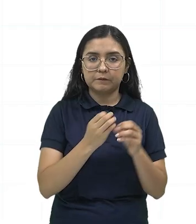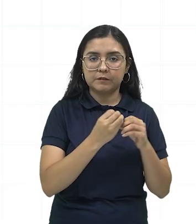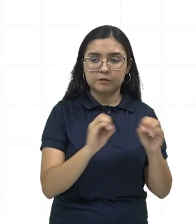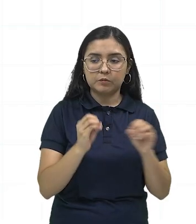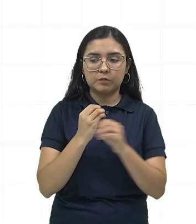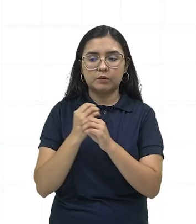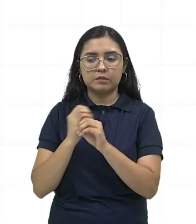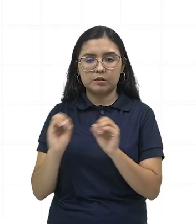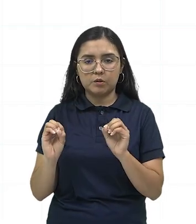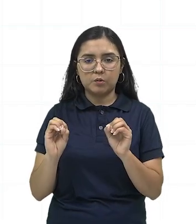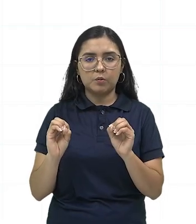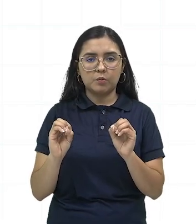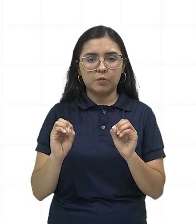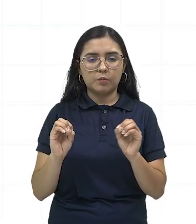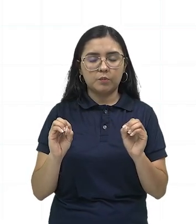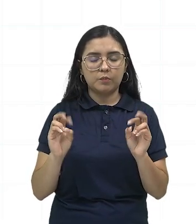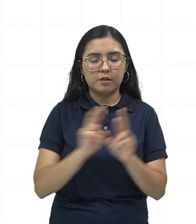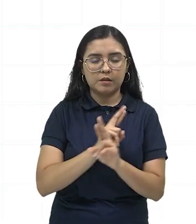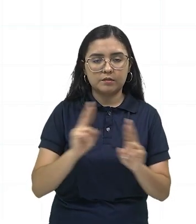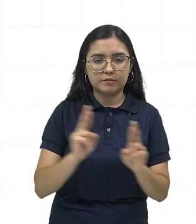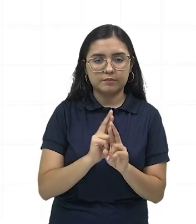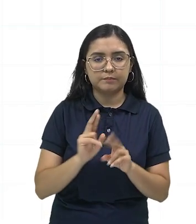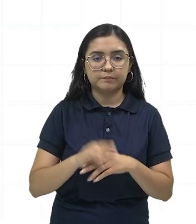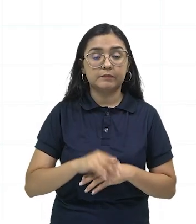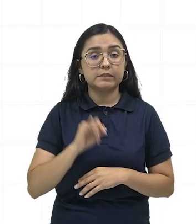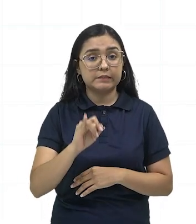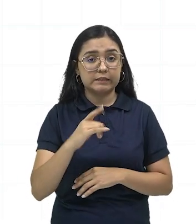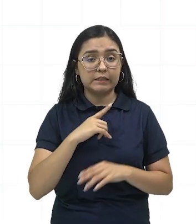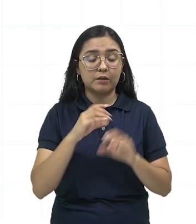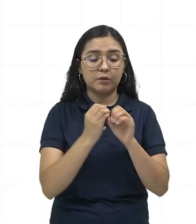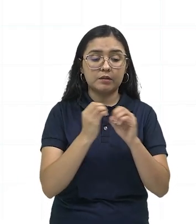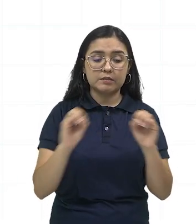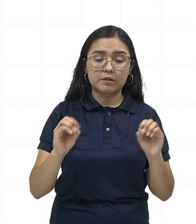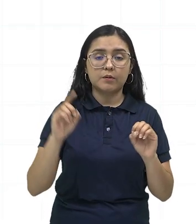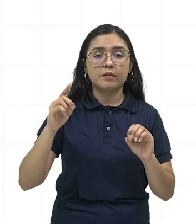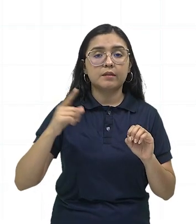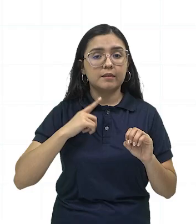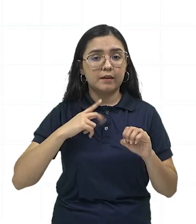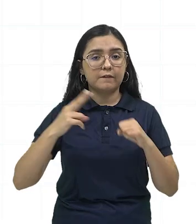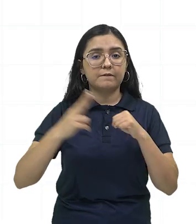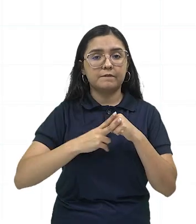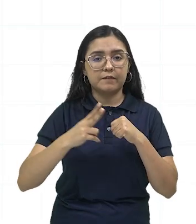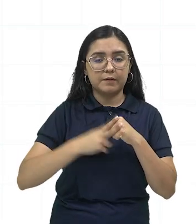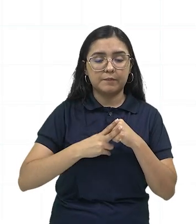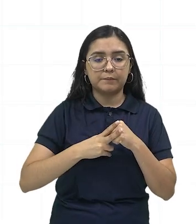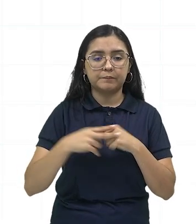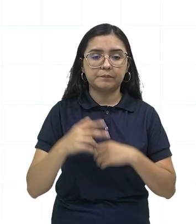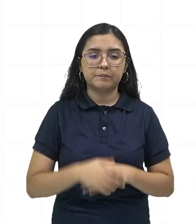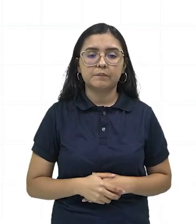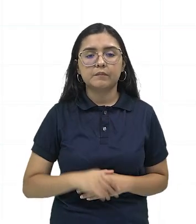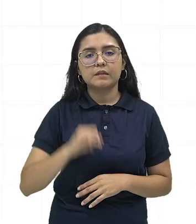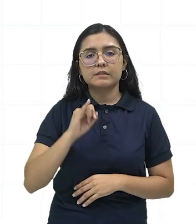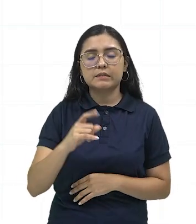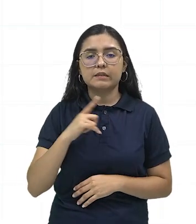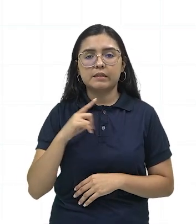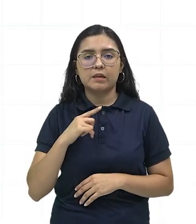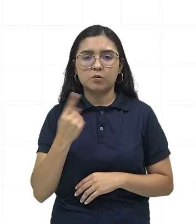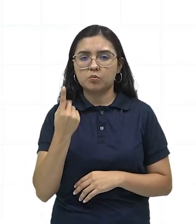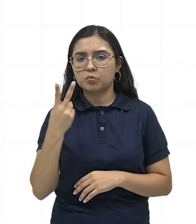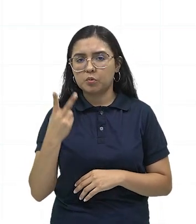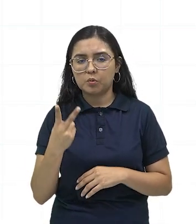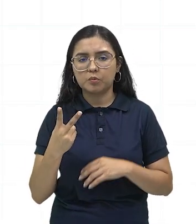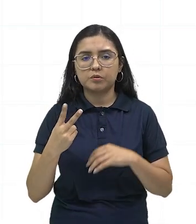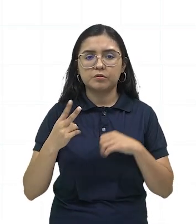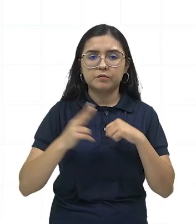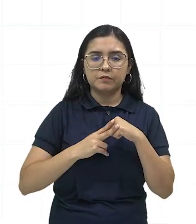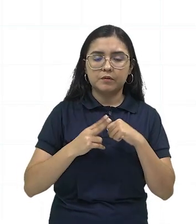gente sabe que quando nós temos oração, nós temos verbo. Um verbo é uma oração. Quando eu tenho mais de um verbo, quando eu tenho